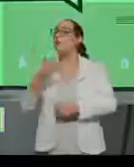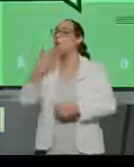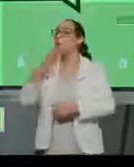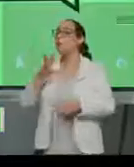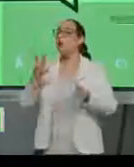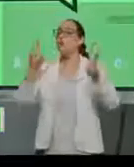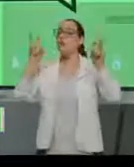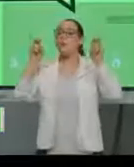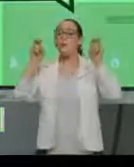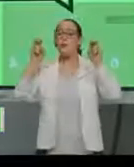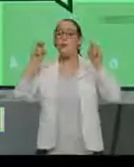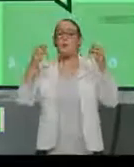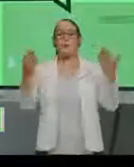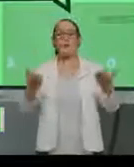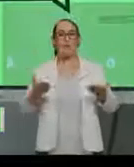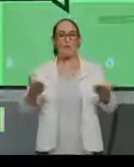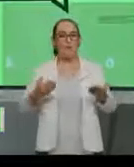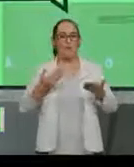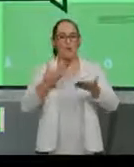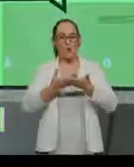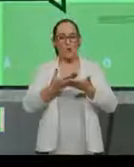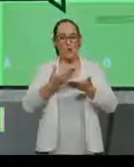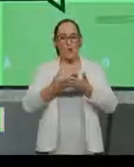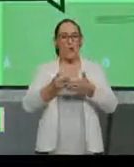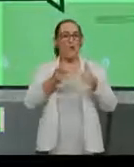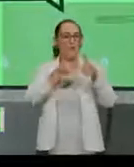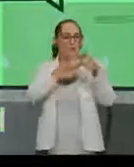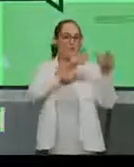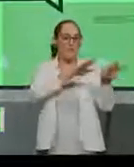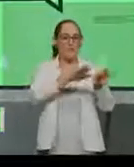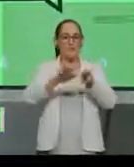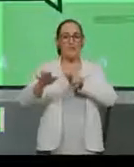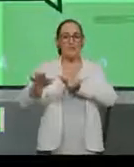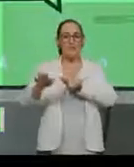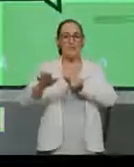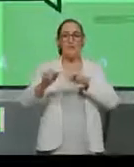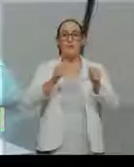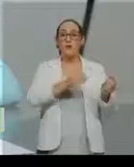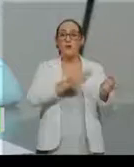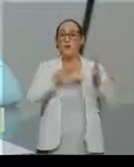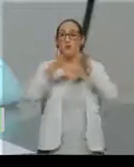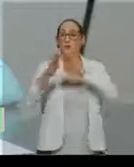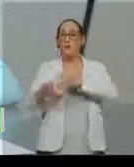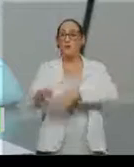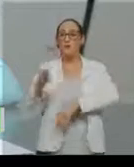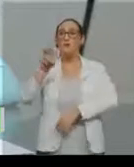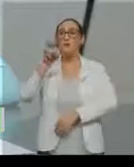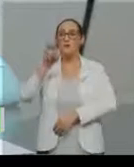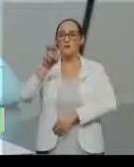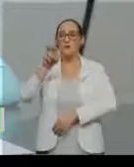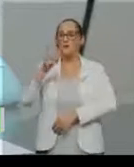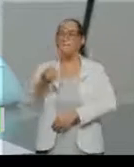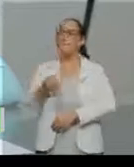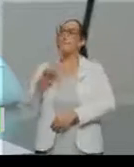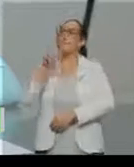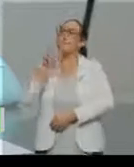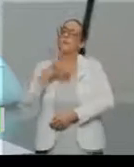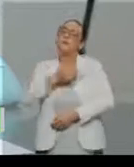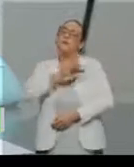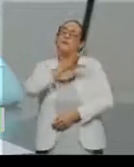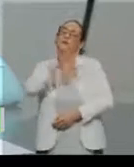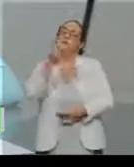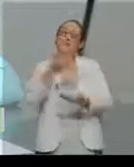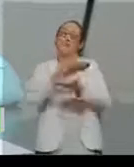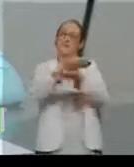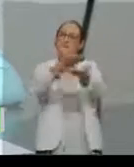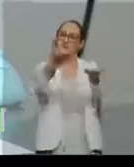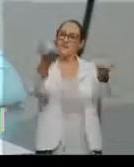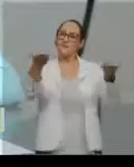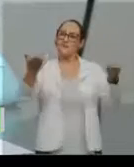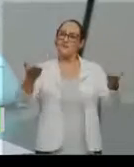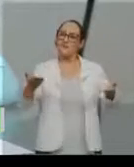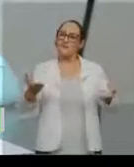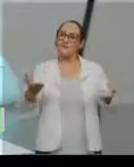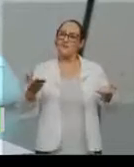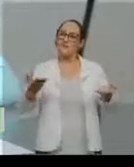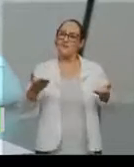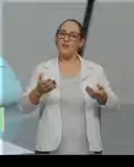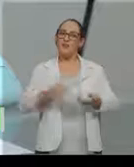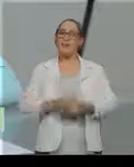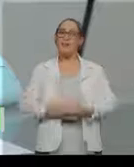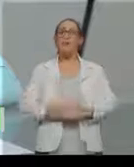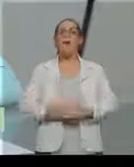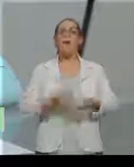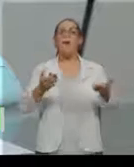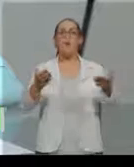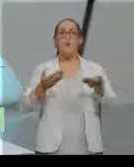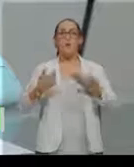temas das aulas de hoje aí nessa primeira semana do ciclo 5? Joia, bom dia a todos que estão nos assistindo. Hoje nós